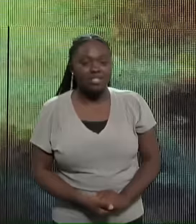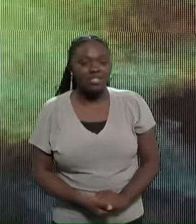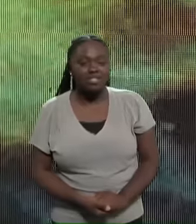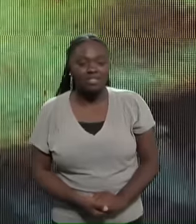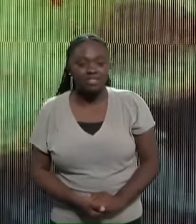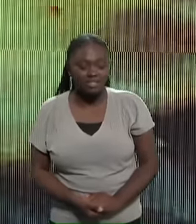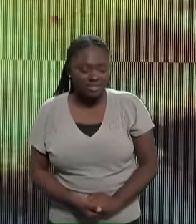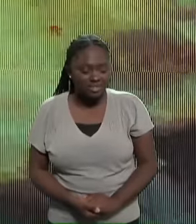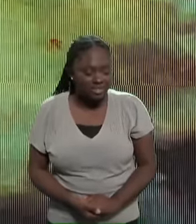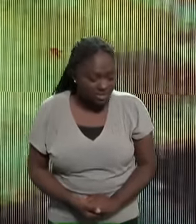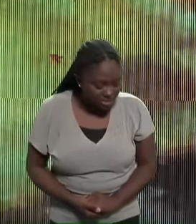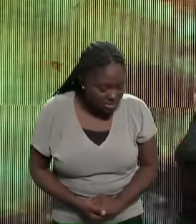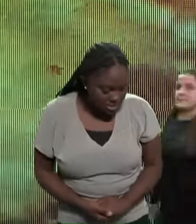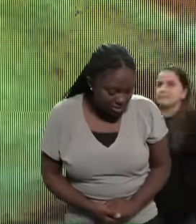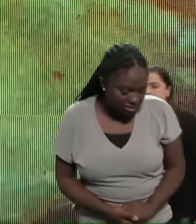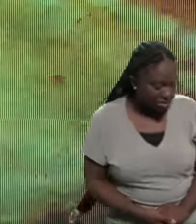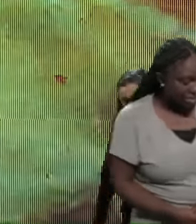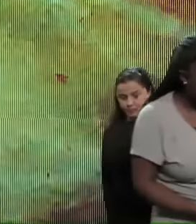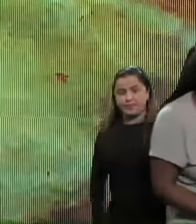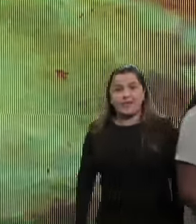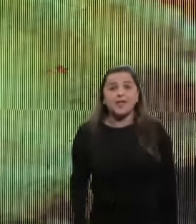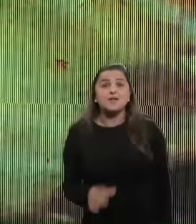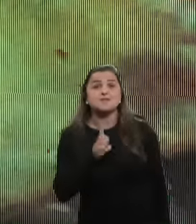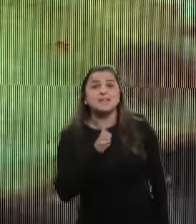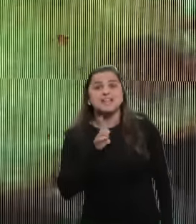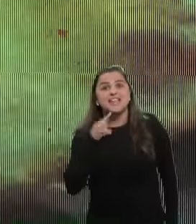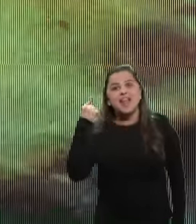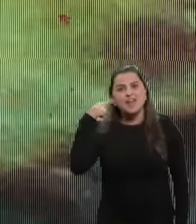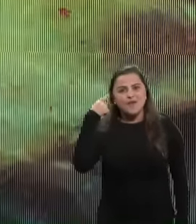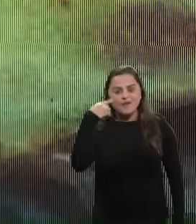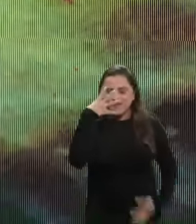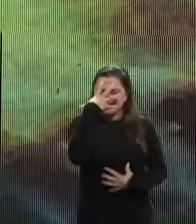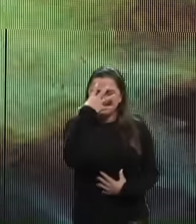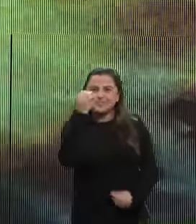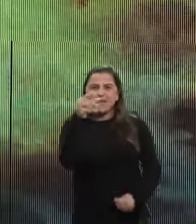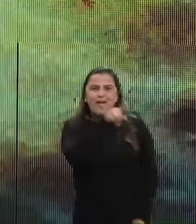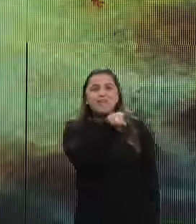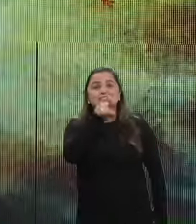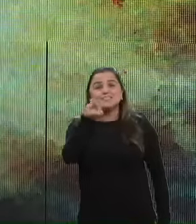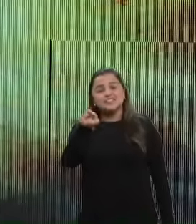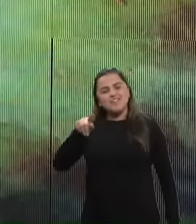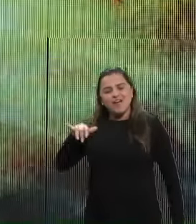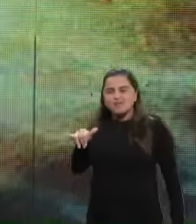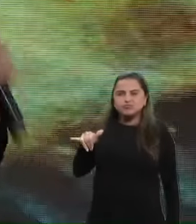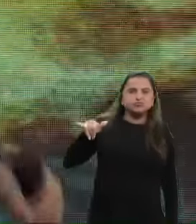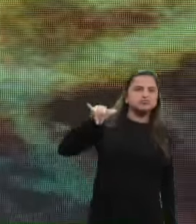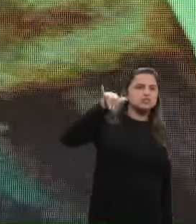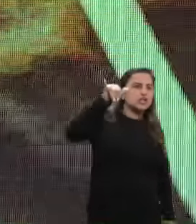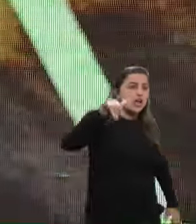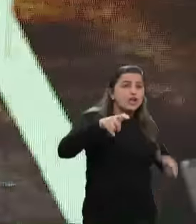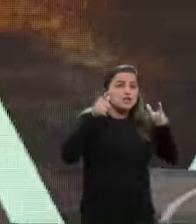Esta é para quem tem loucura de fé, para quem tem loucura de fé. Você vai viajar onde você nunca